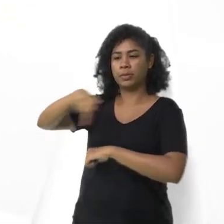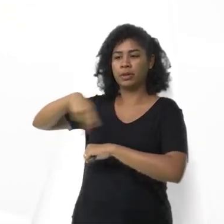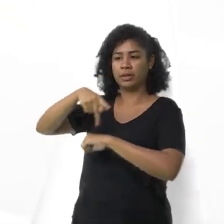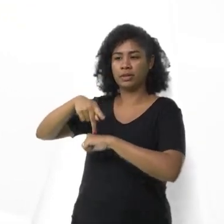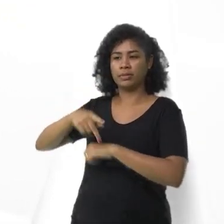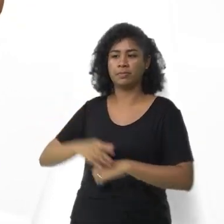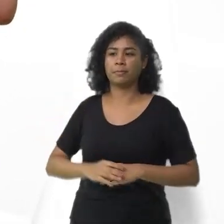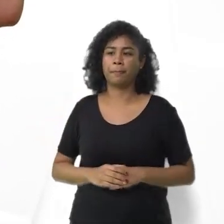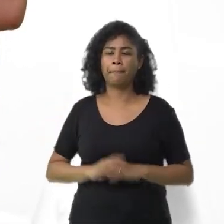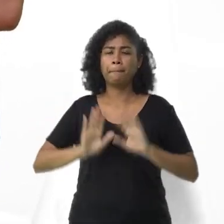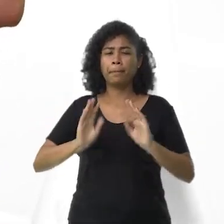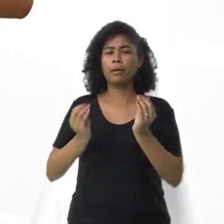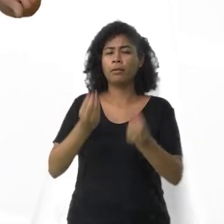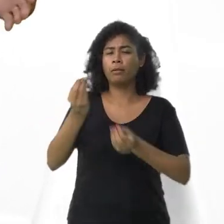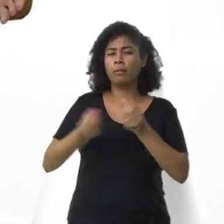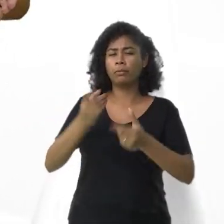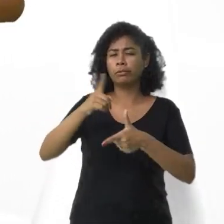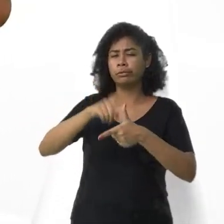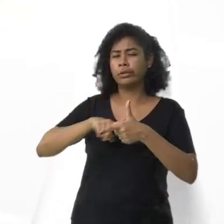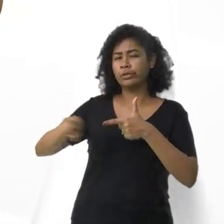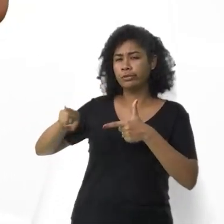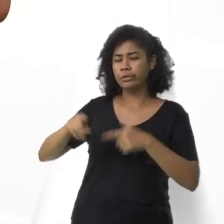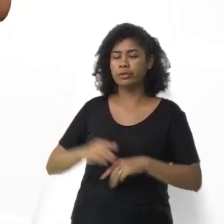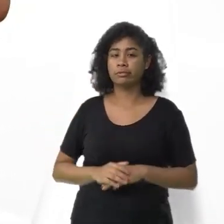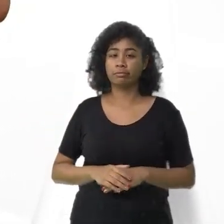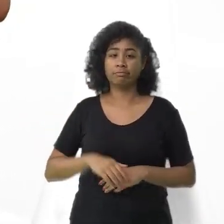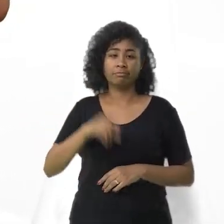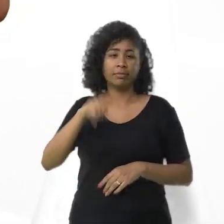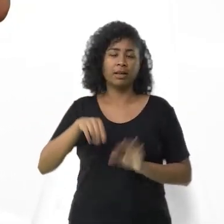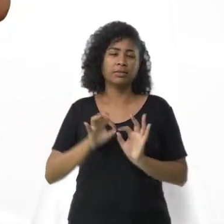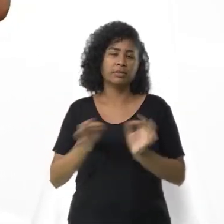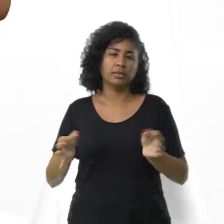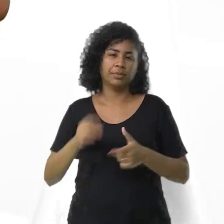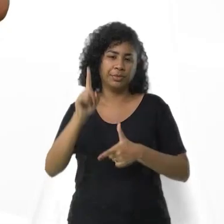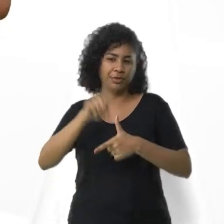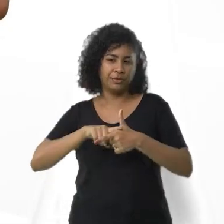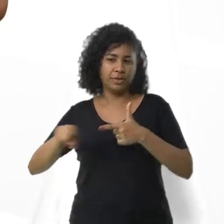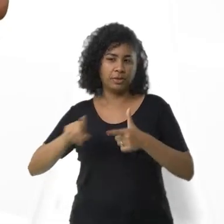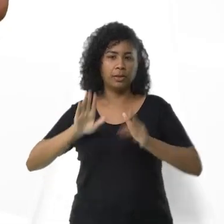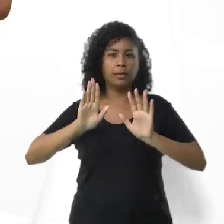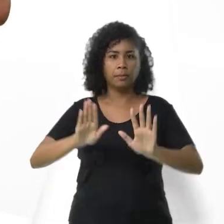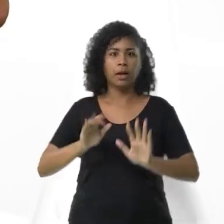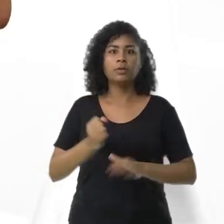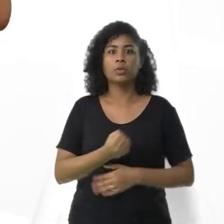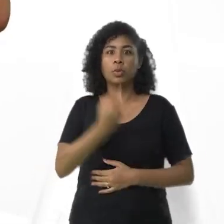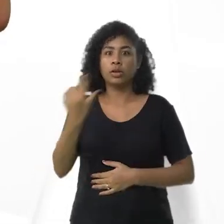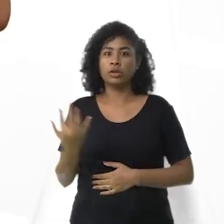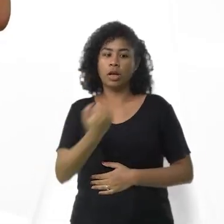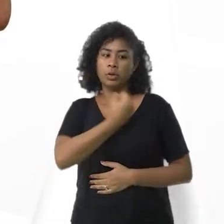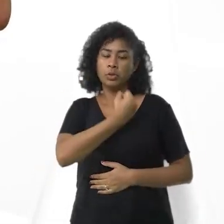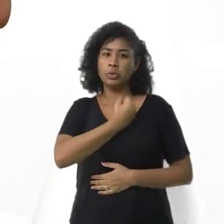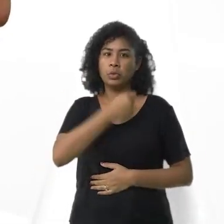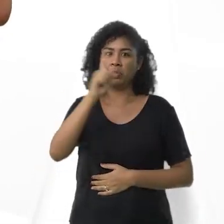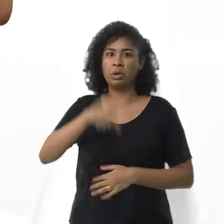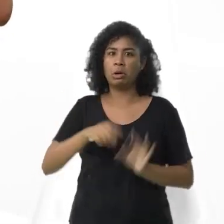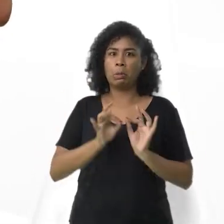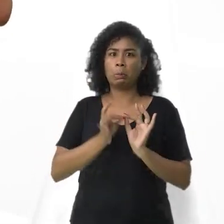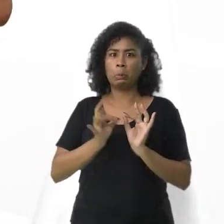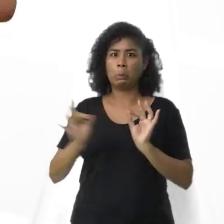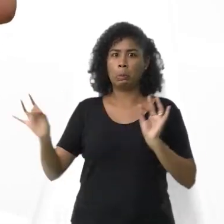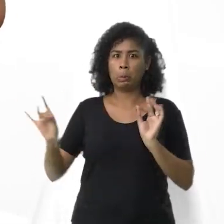Como faremos, professor? Uma divisão, mas notem que os números são extremamente grandes. Então